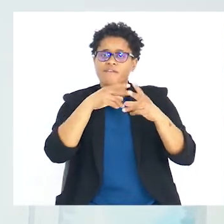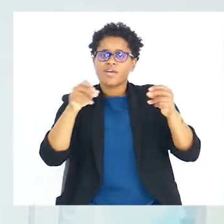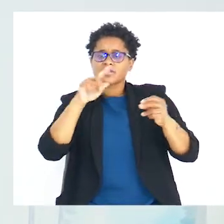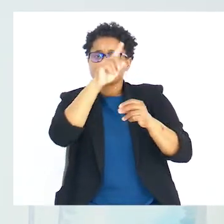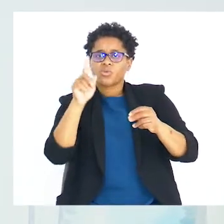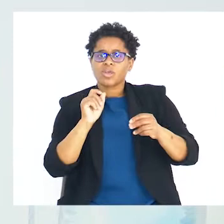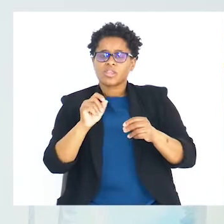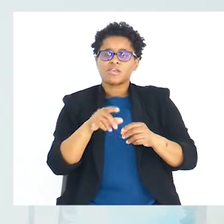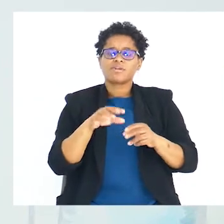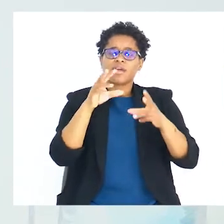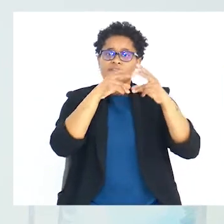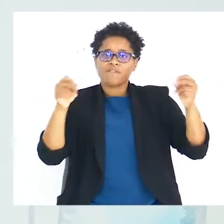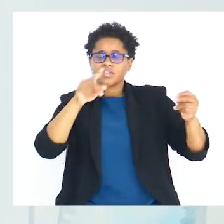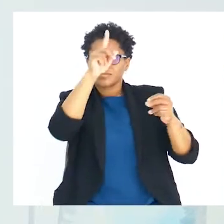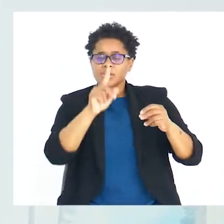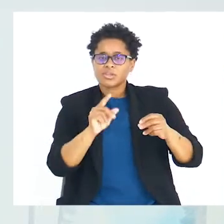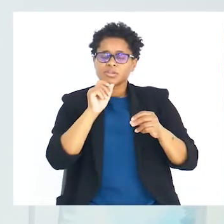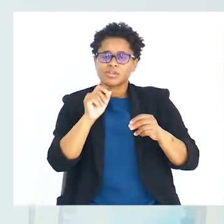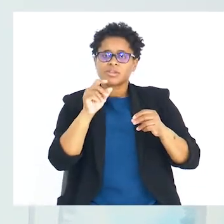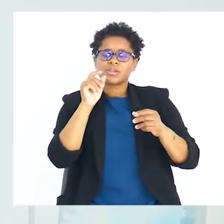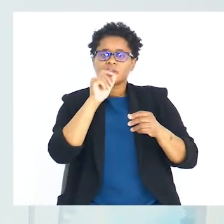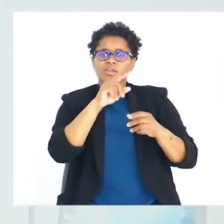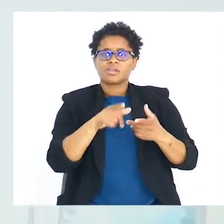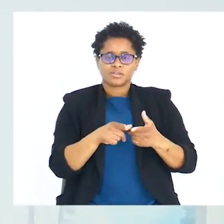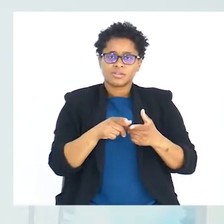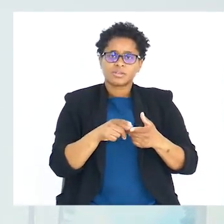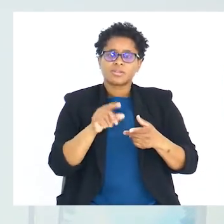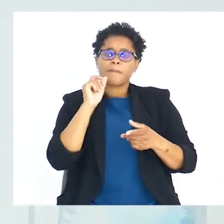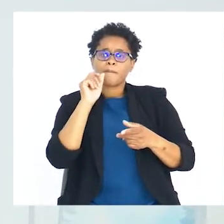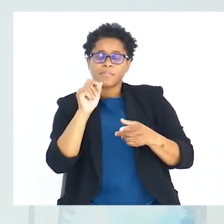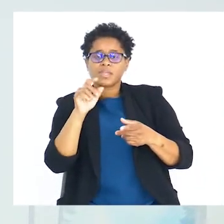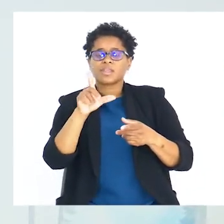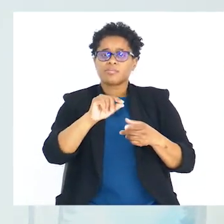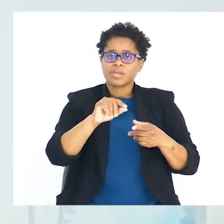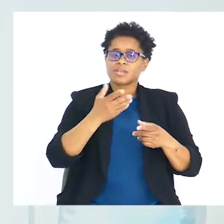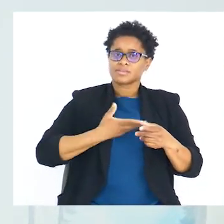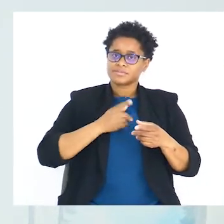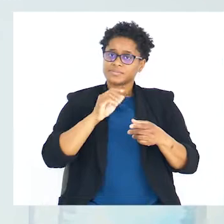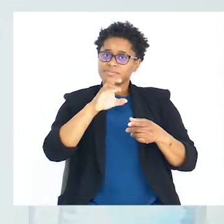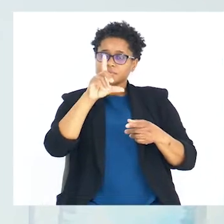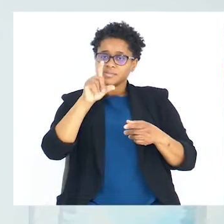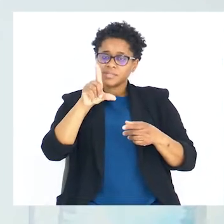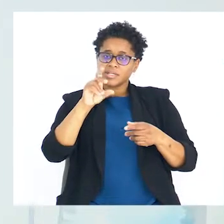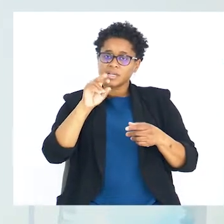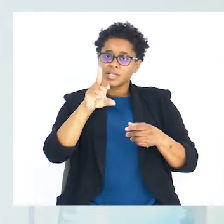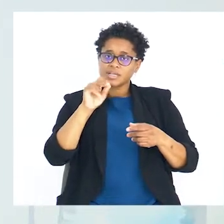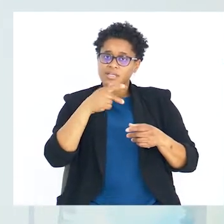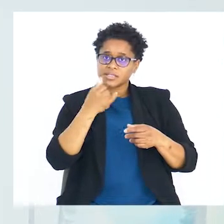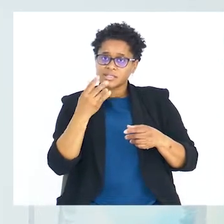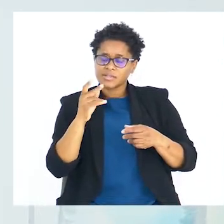frase imperativa, frase exclamativa e frase declarativa. Também vimos as duas formas, não